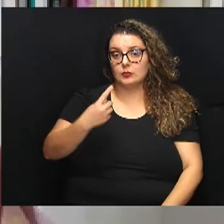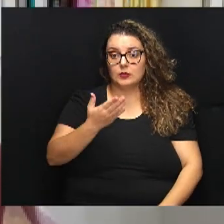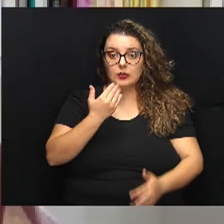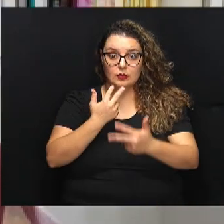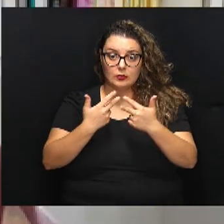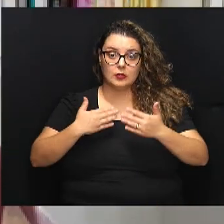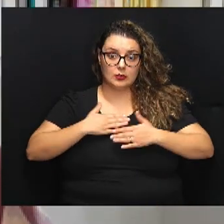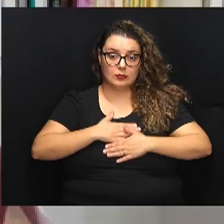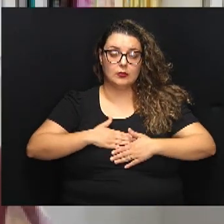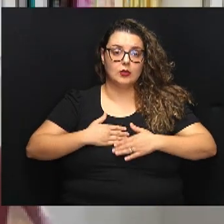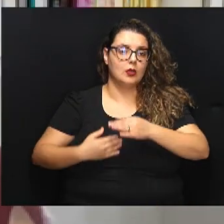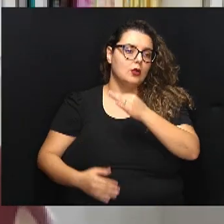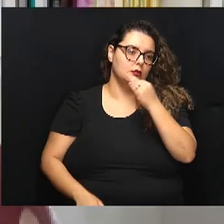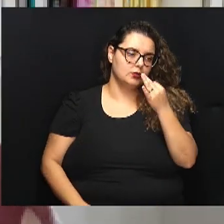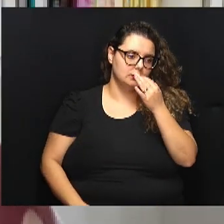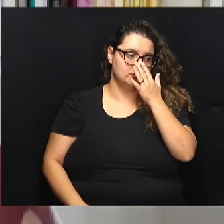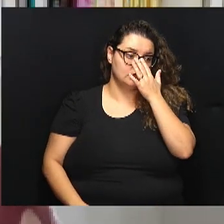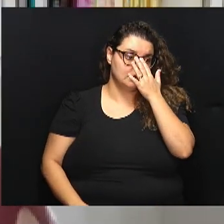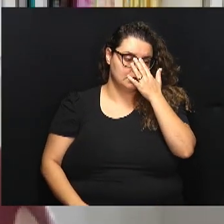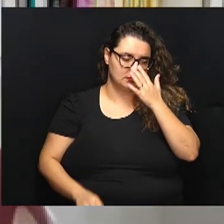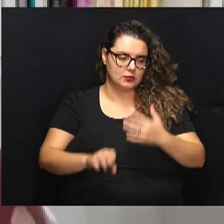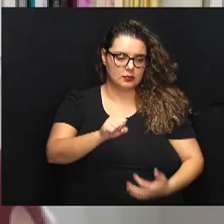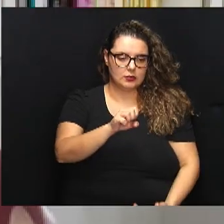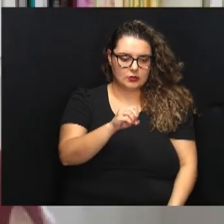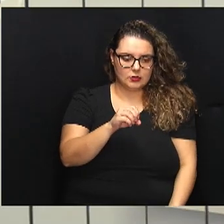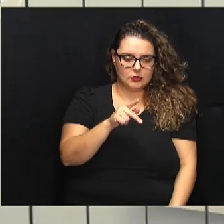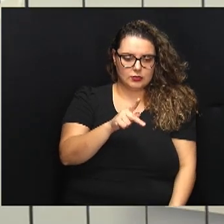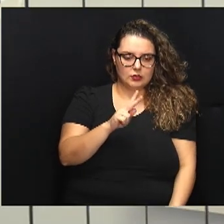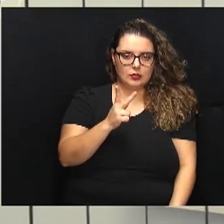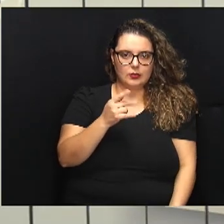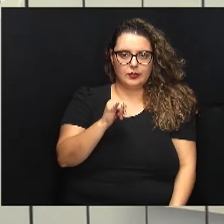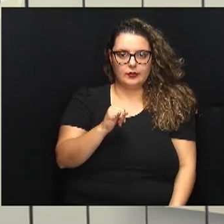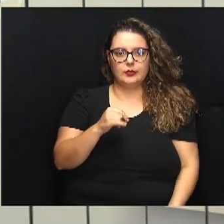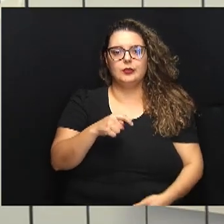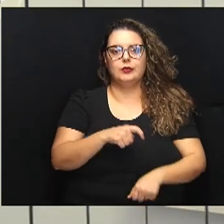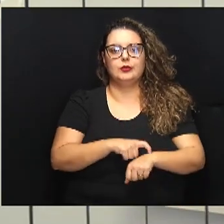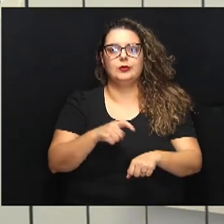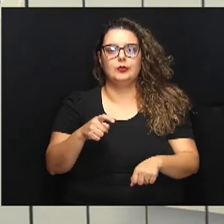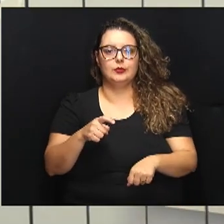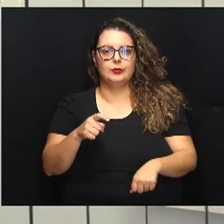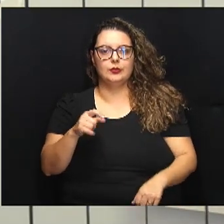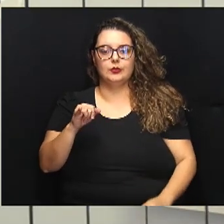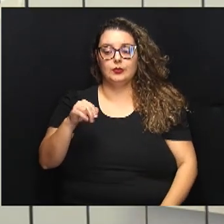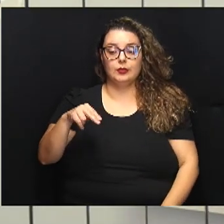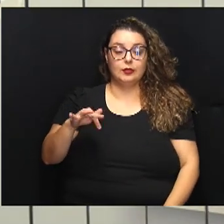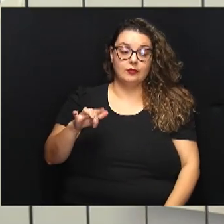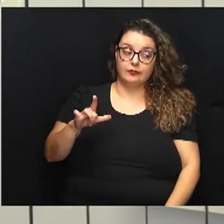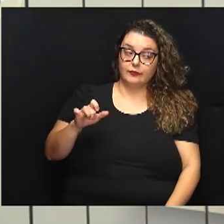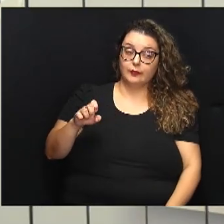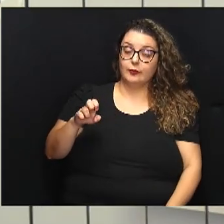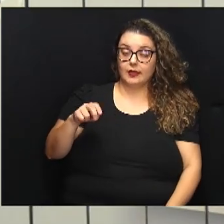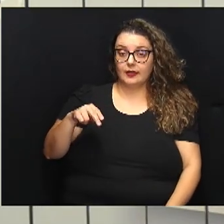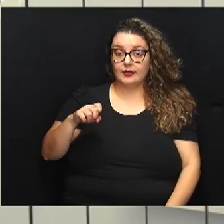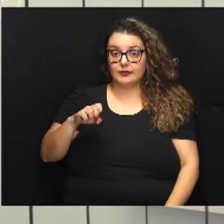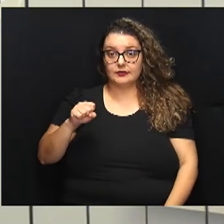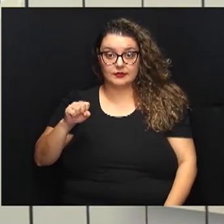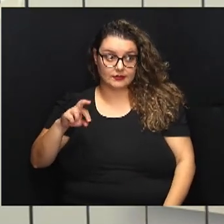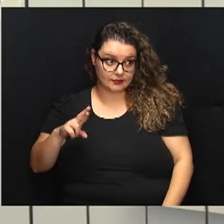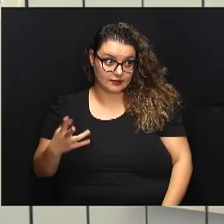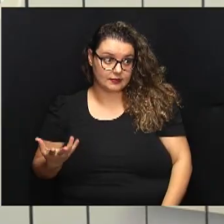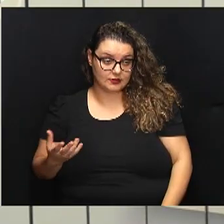prazer. Ótimo. Ô, Sofia, nós estamos na época dos influencers digitais, né? O que eles